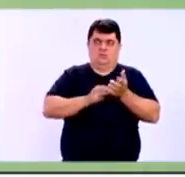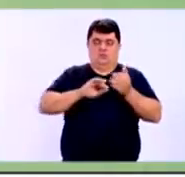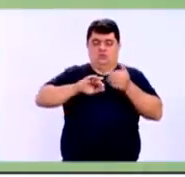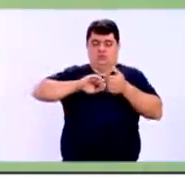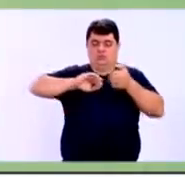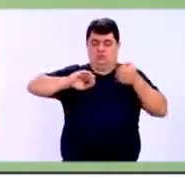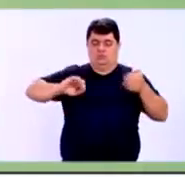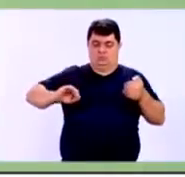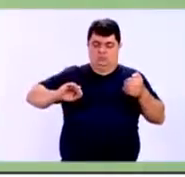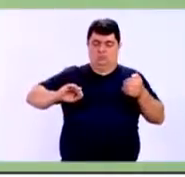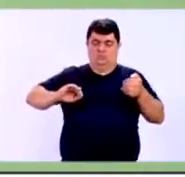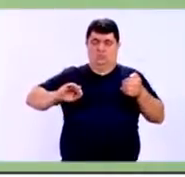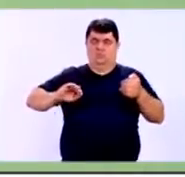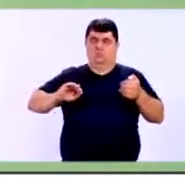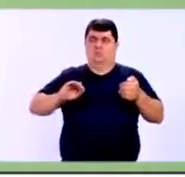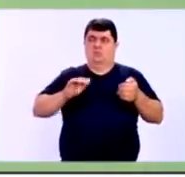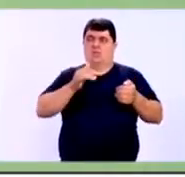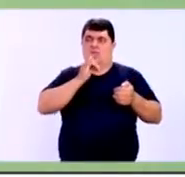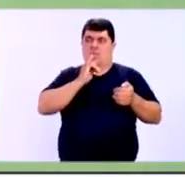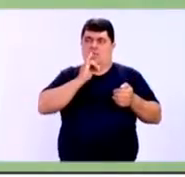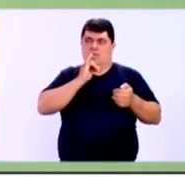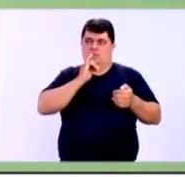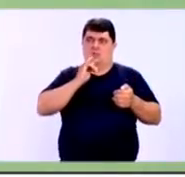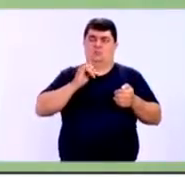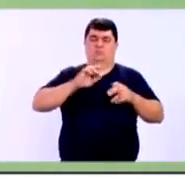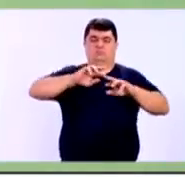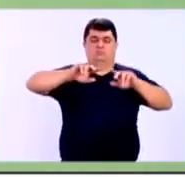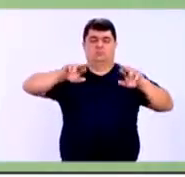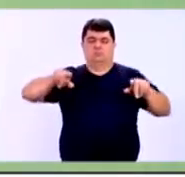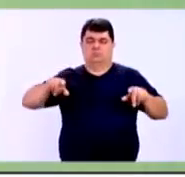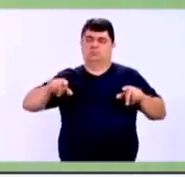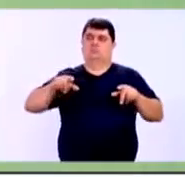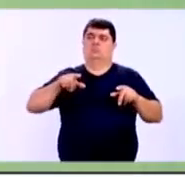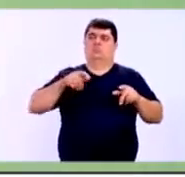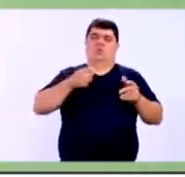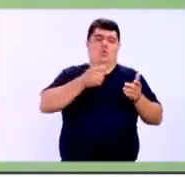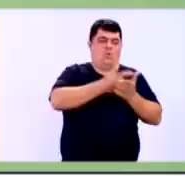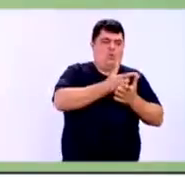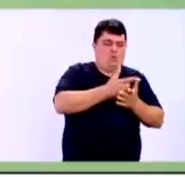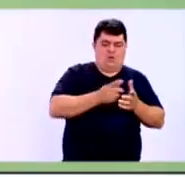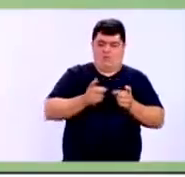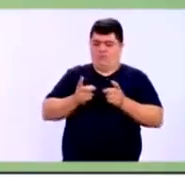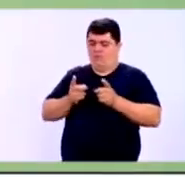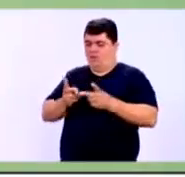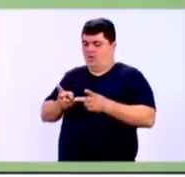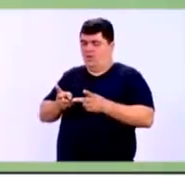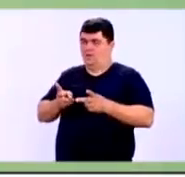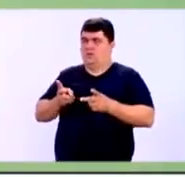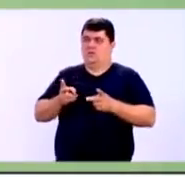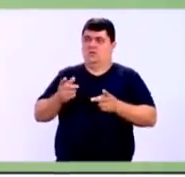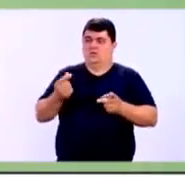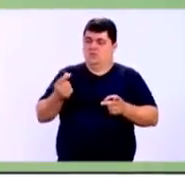separadas, quais sejam mercadoria, compra de mercadoria e